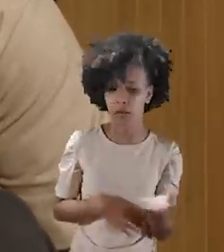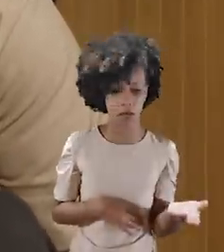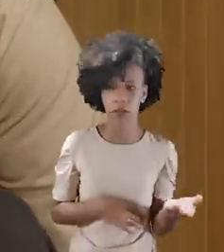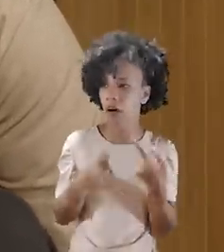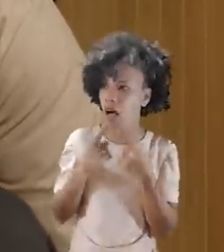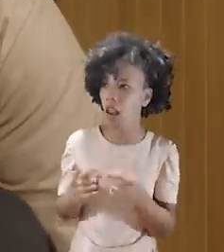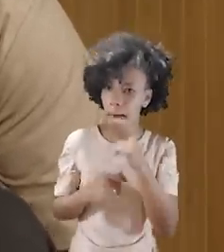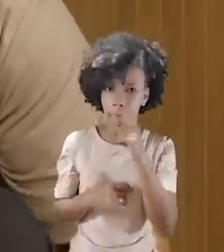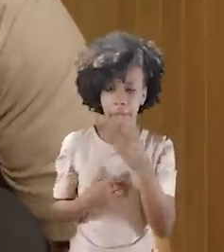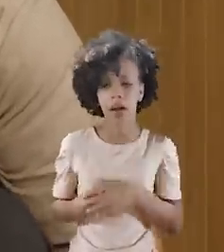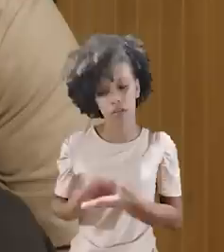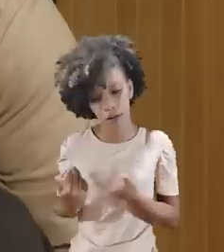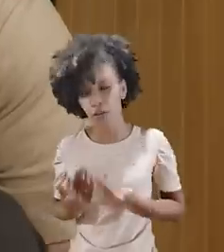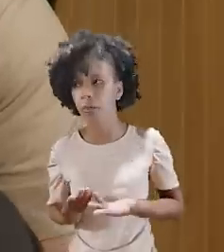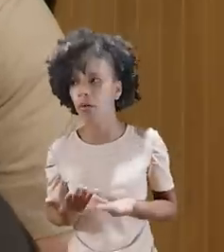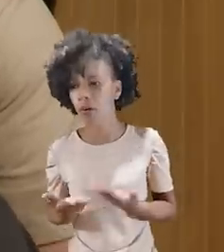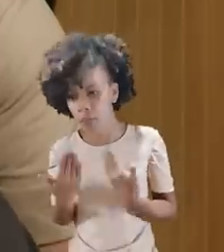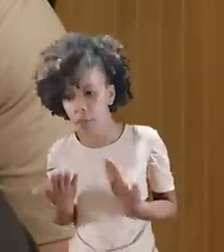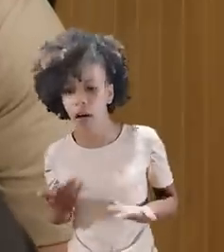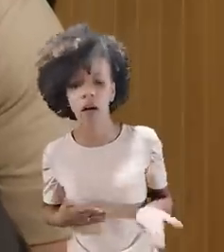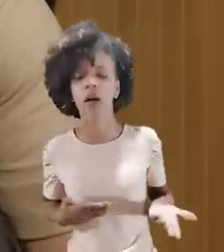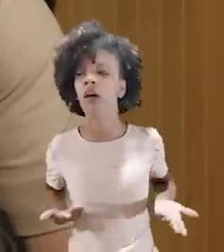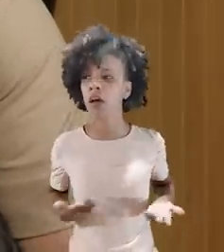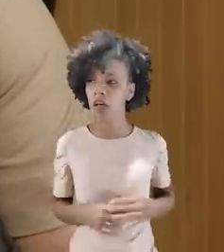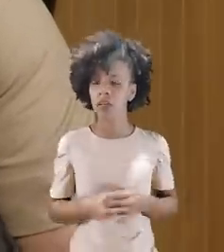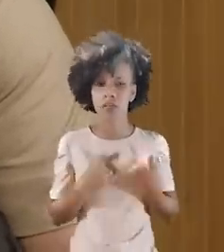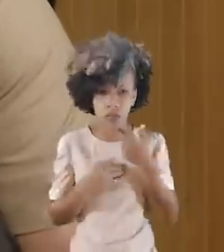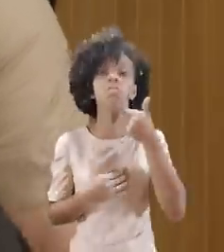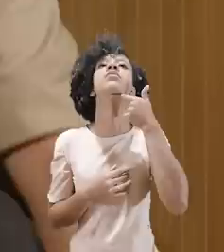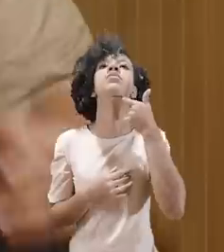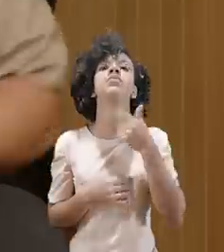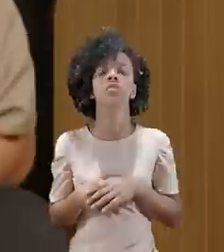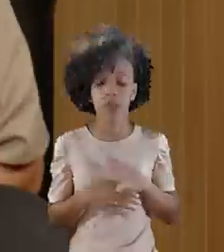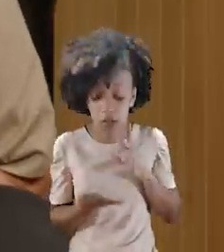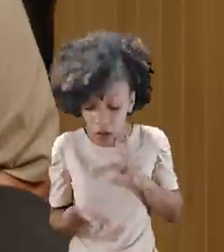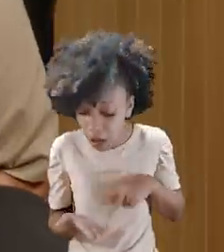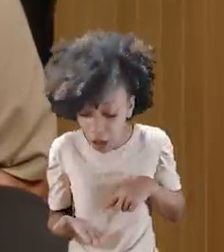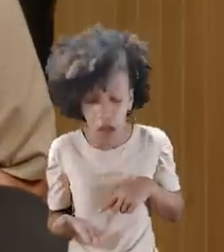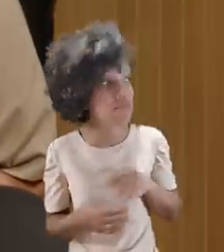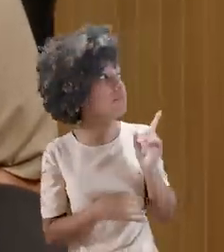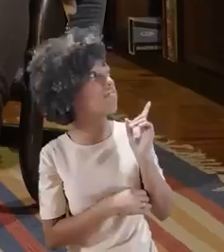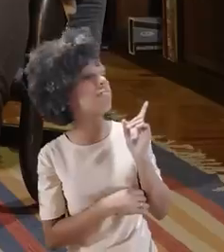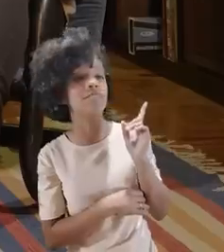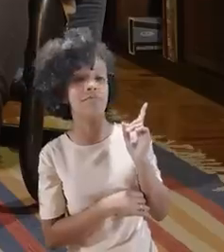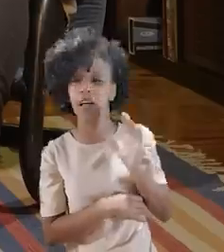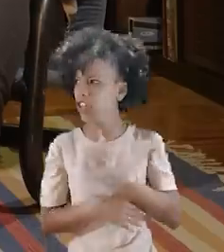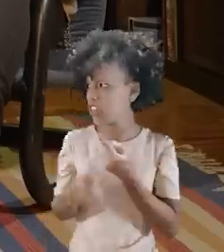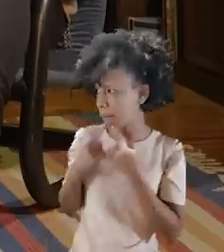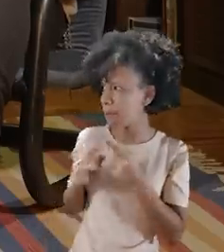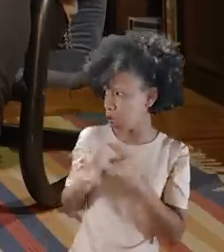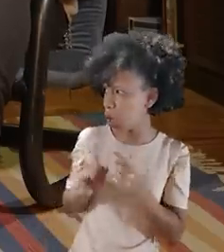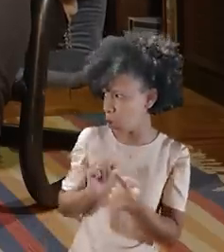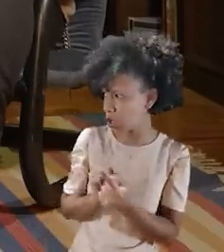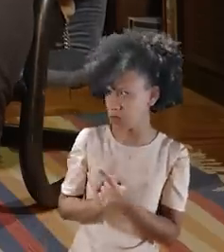pai mano tinha que chamar o pai na na ideia para dar um jeito tipo levanta a cabeça mano como é que assim ó tá ligado porque